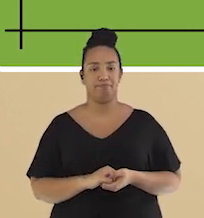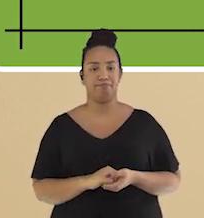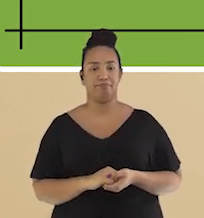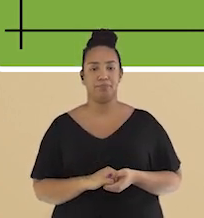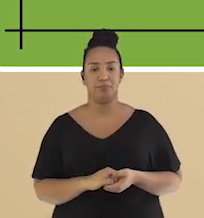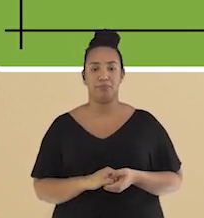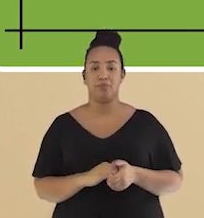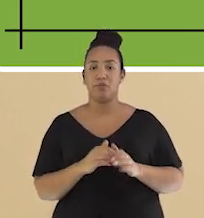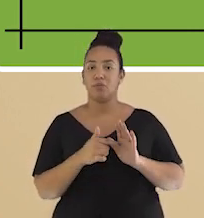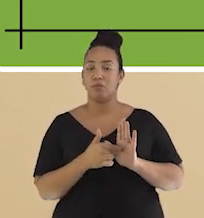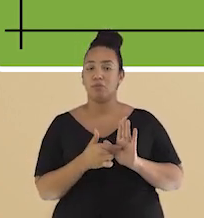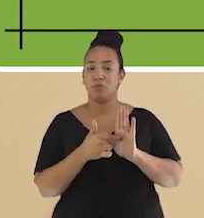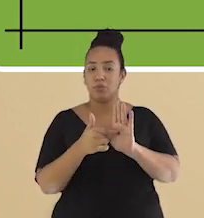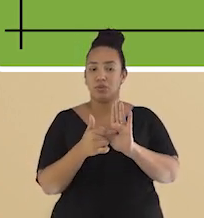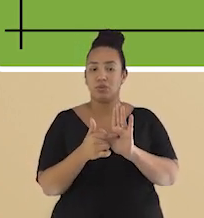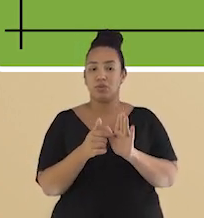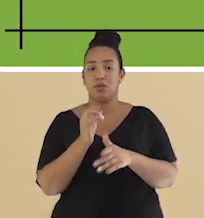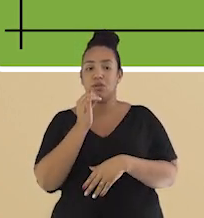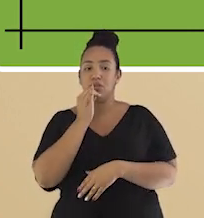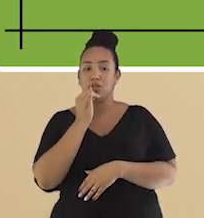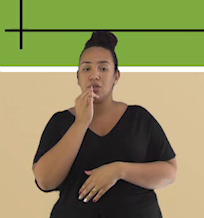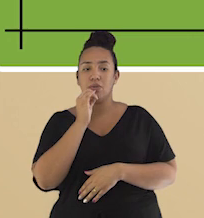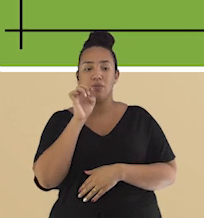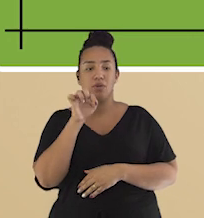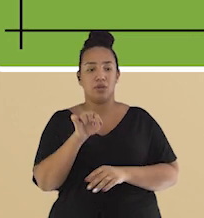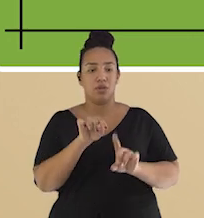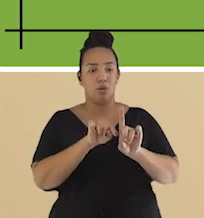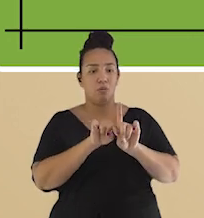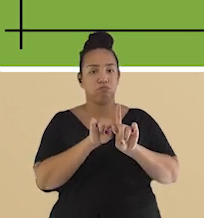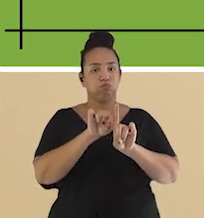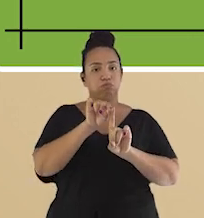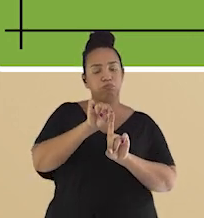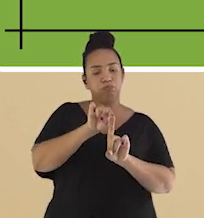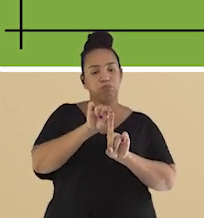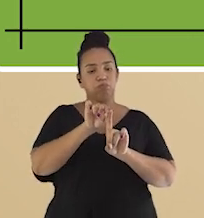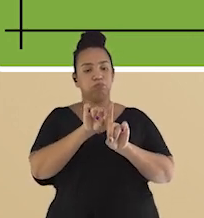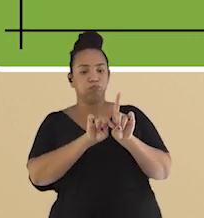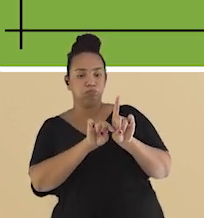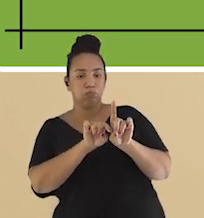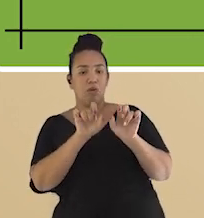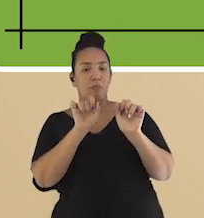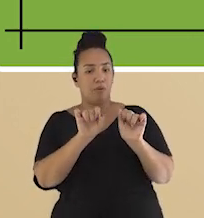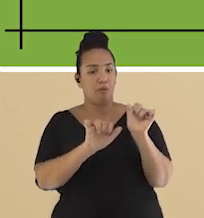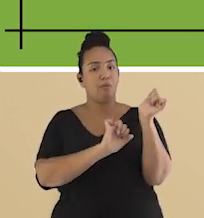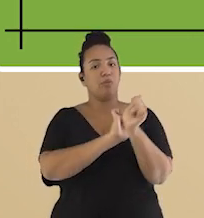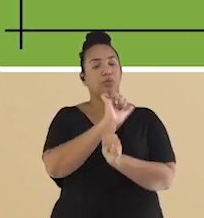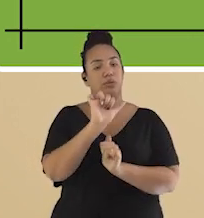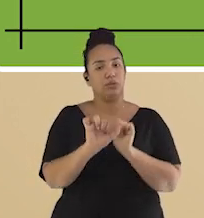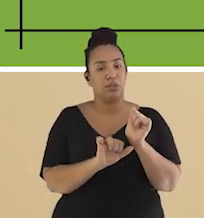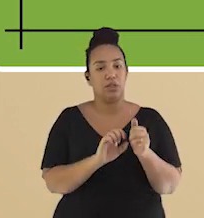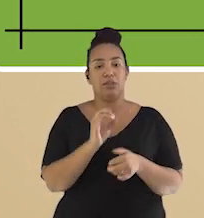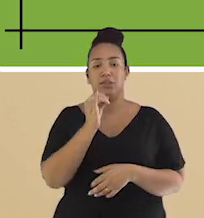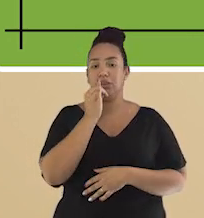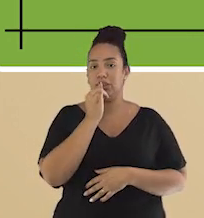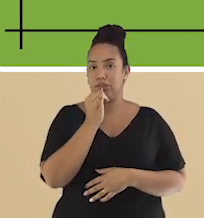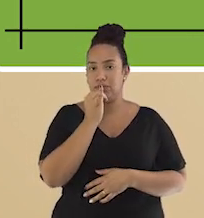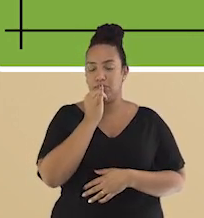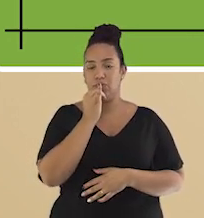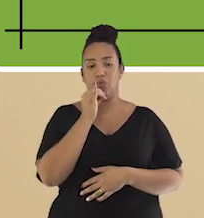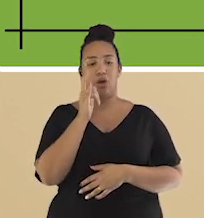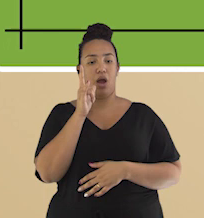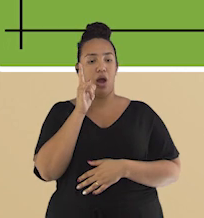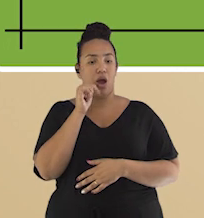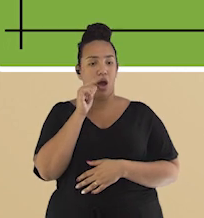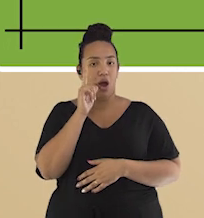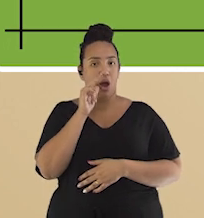que algumas mudanças causadas por aquecimento ou resfriamento são reversíveis, como as mudanças de